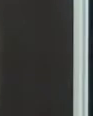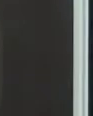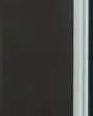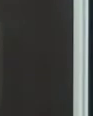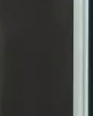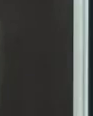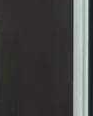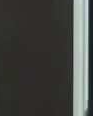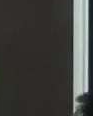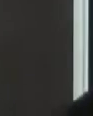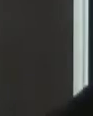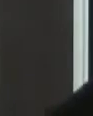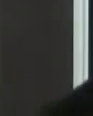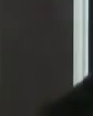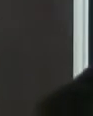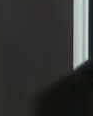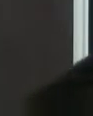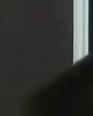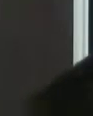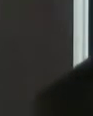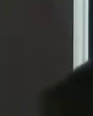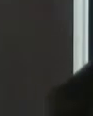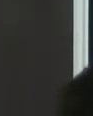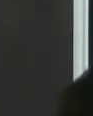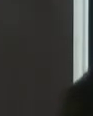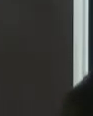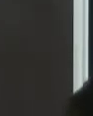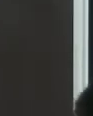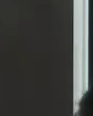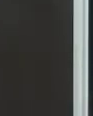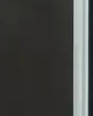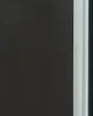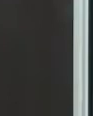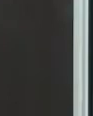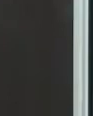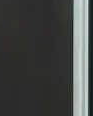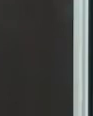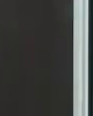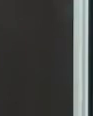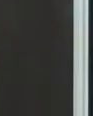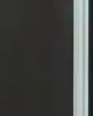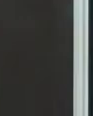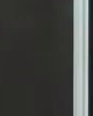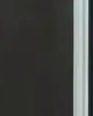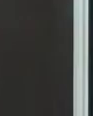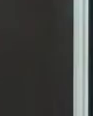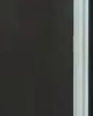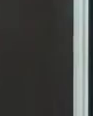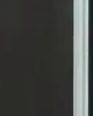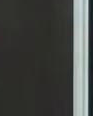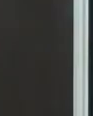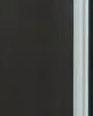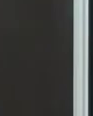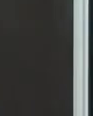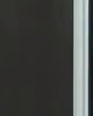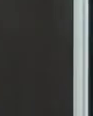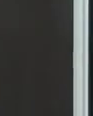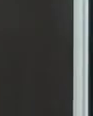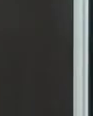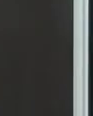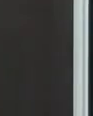debatendo, né? A UPA está lotada, muitas vezes está lotada porque o cara chegou lá com algo, o paciente chegou lá com algo que poderia ter sido resolvido lá na atenção básica,